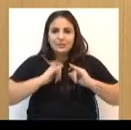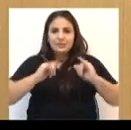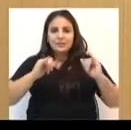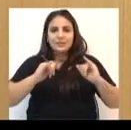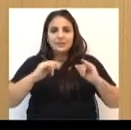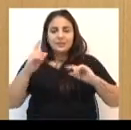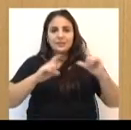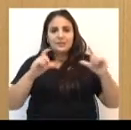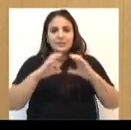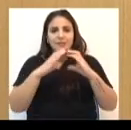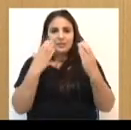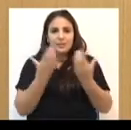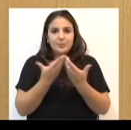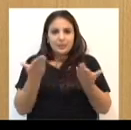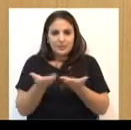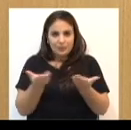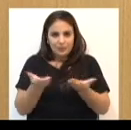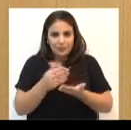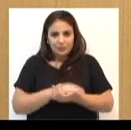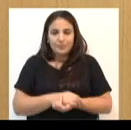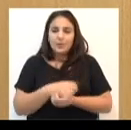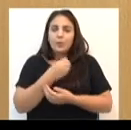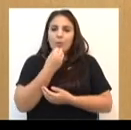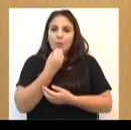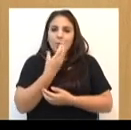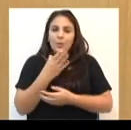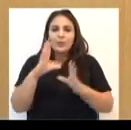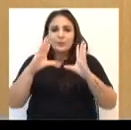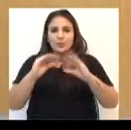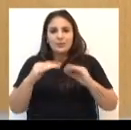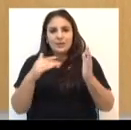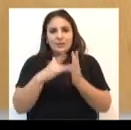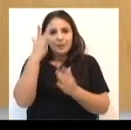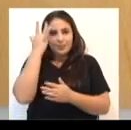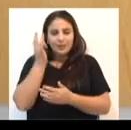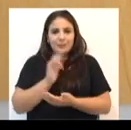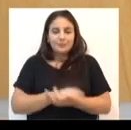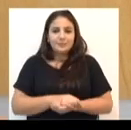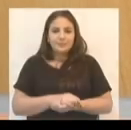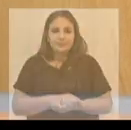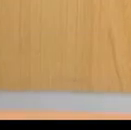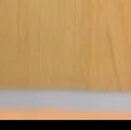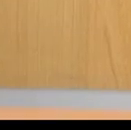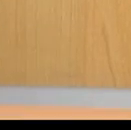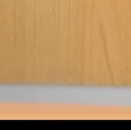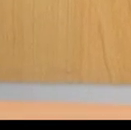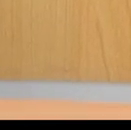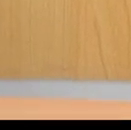informações do Jornal da Câmara de hoje. Uma ótima noite e até amanhã.